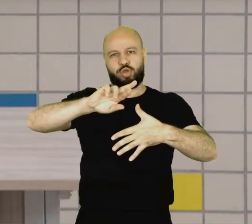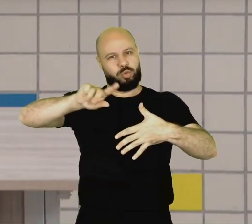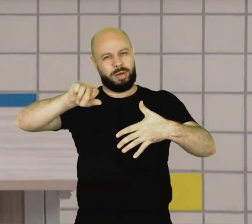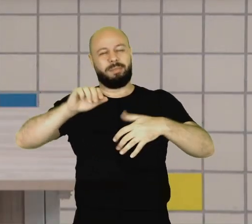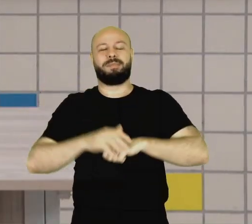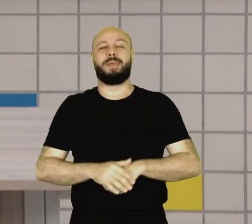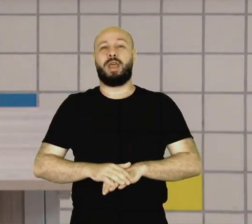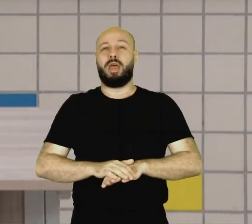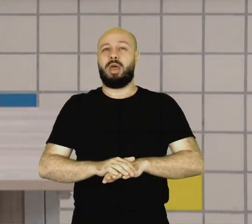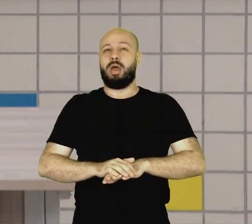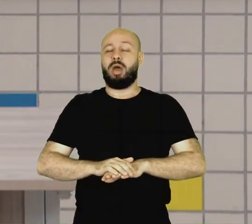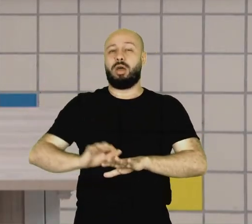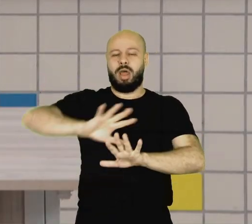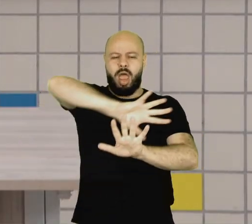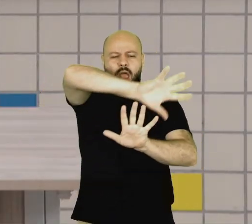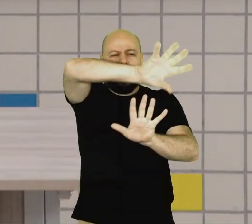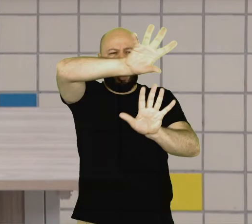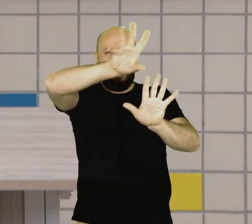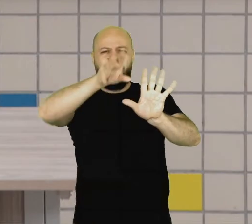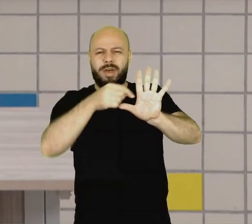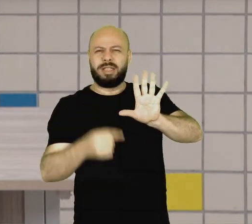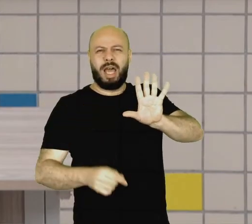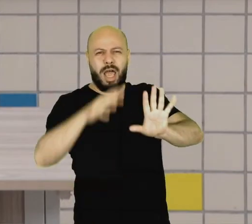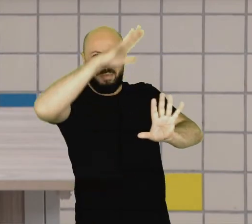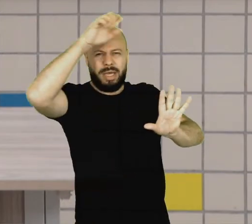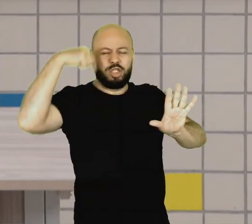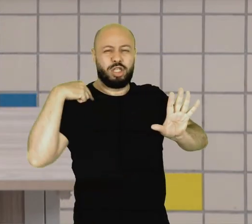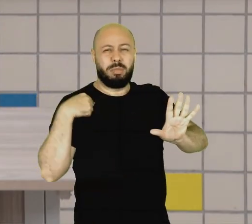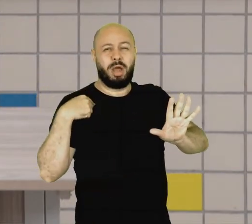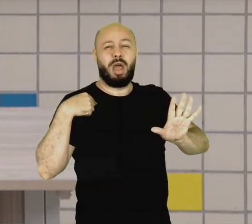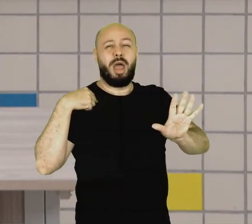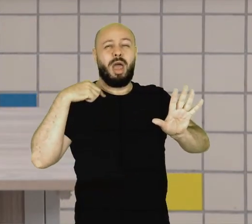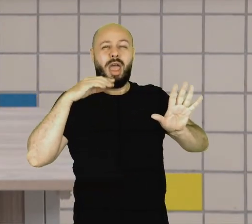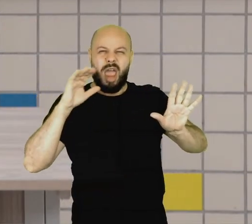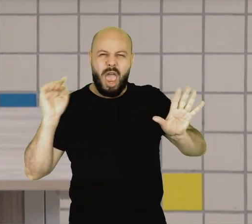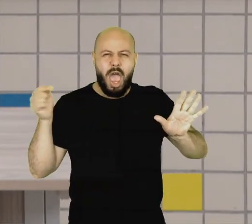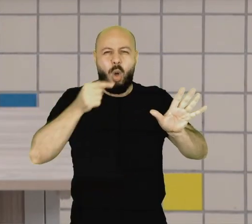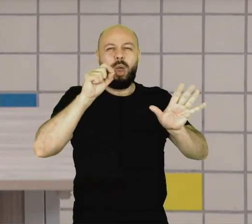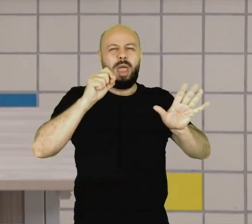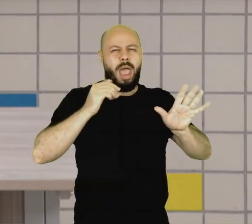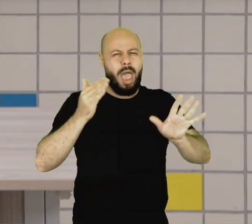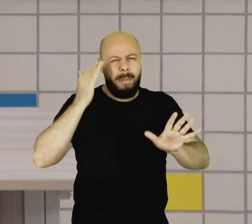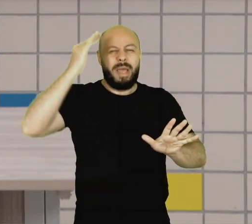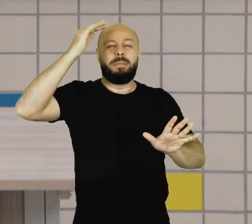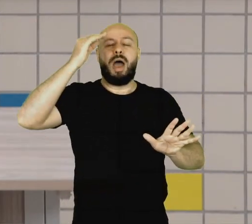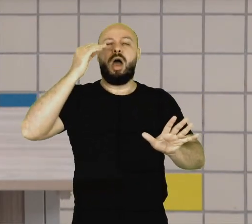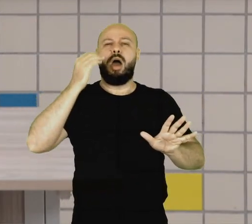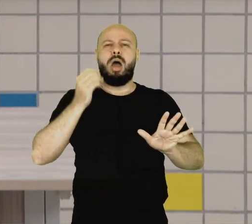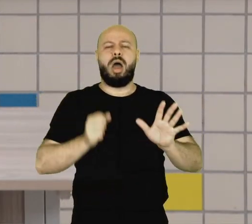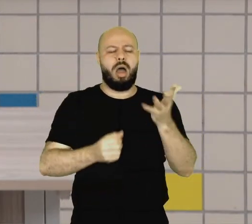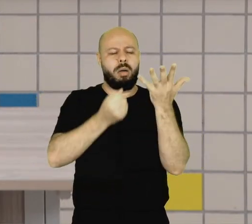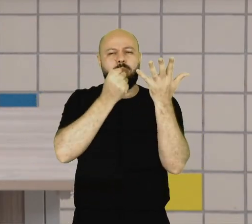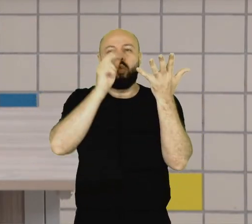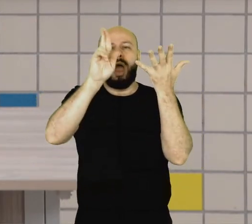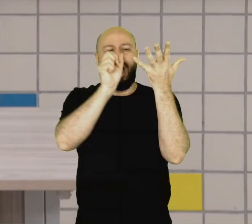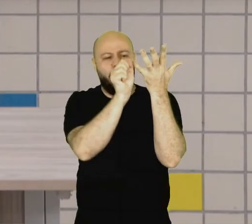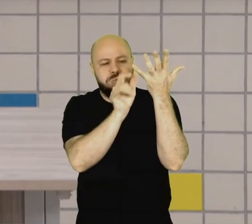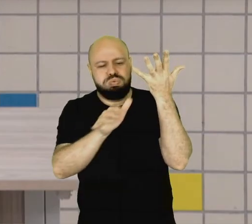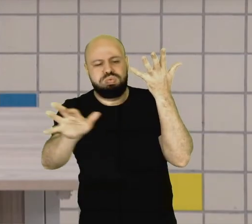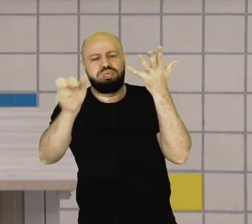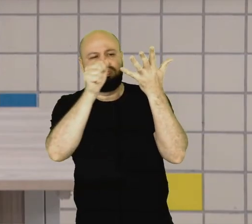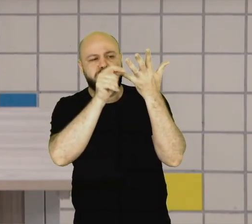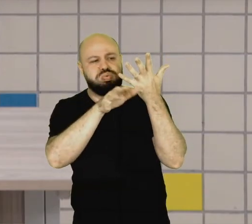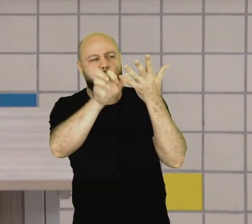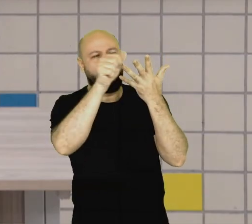floresta amazônica, eu estou falando de um dos principais pulmões do mundo, né? Uma das principais presenças